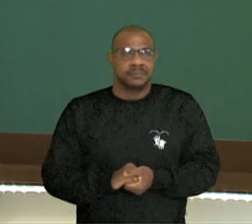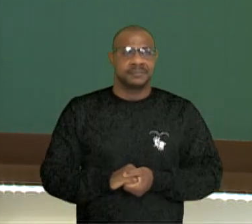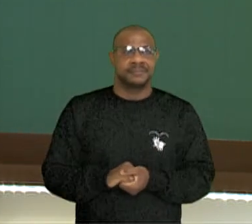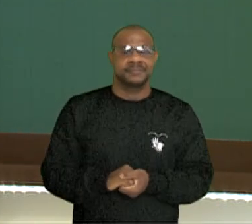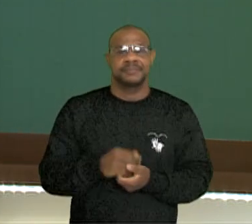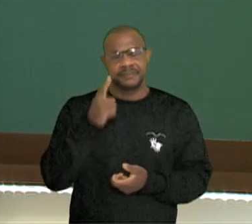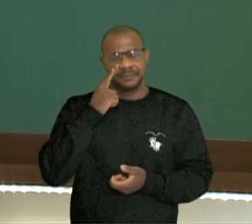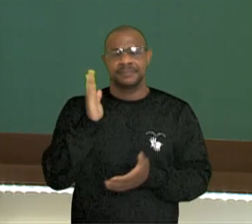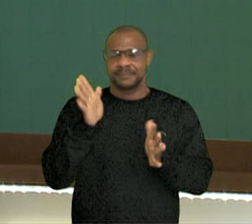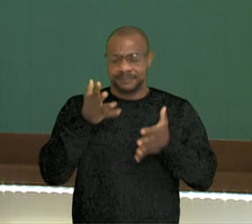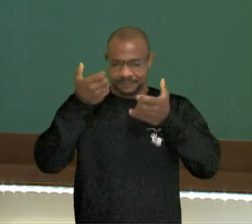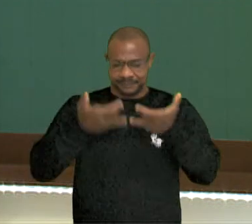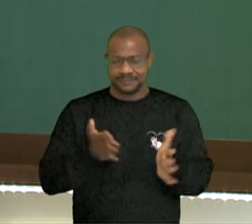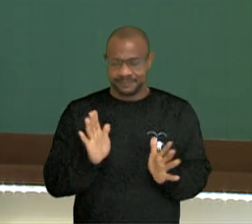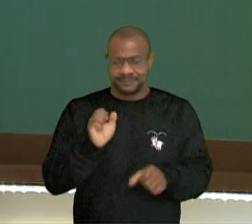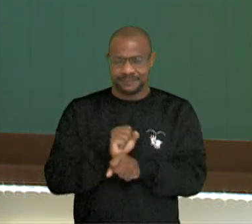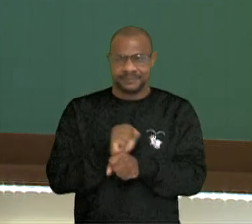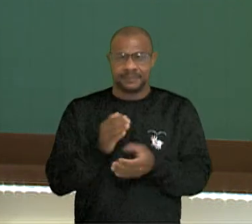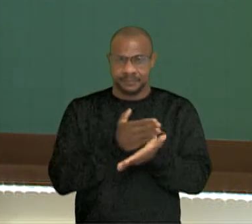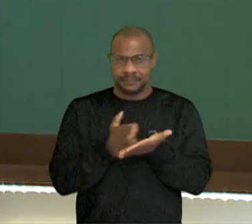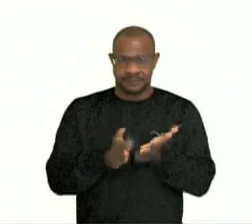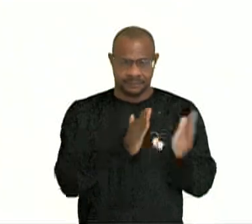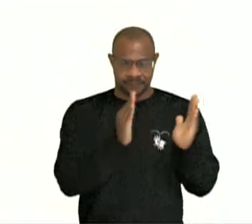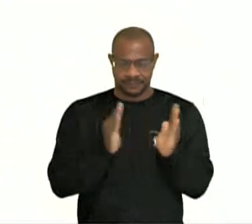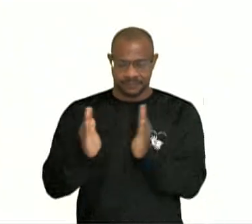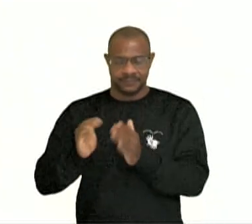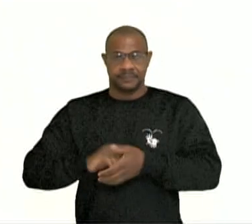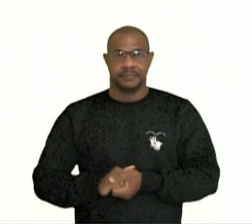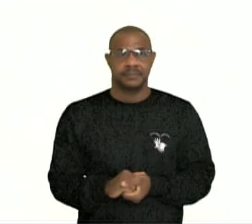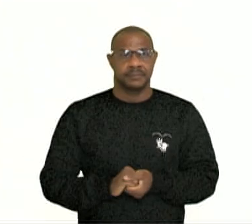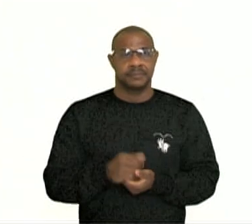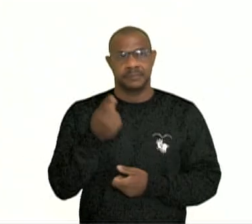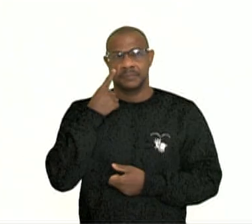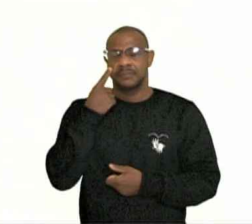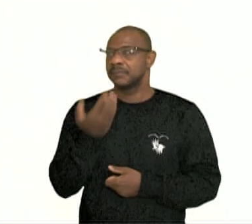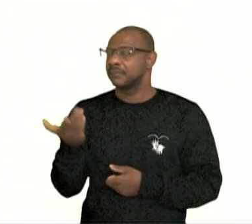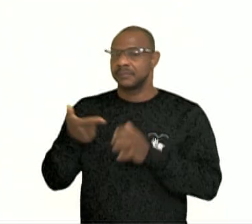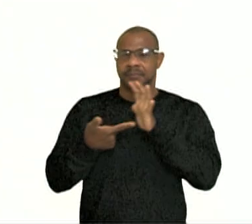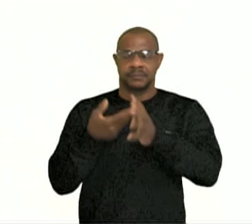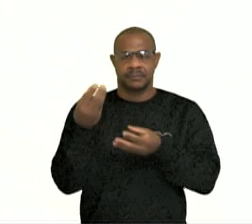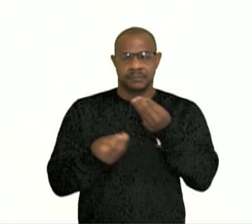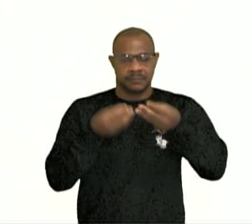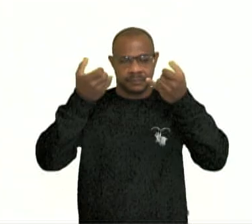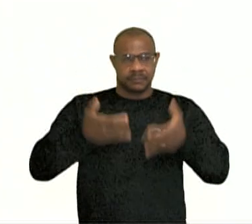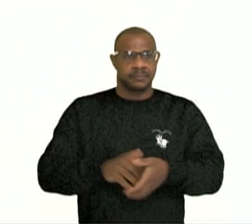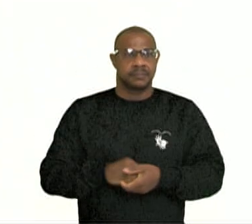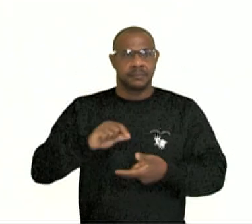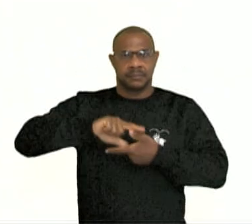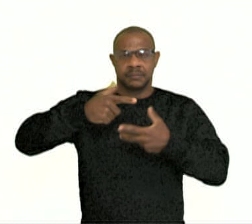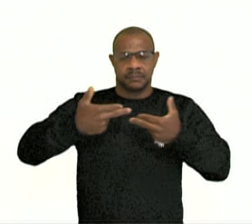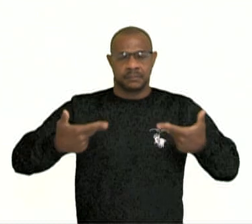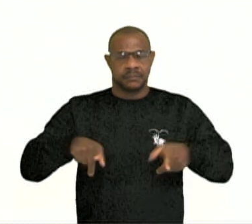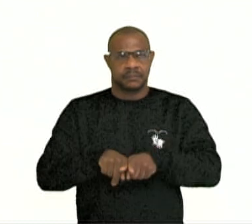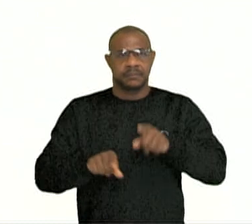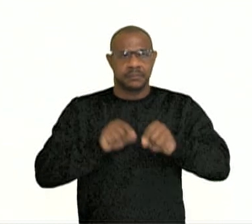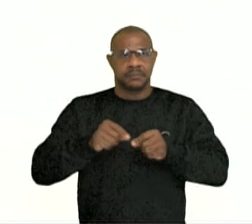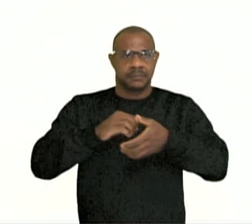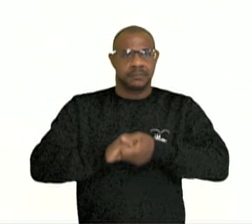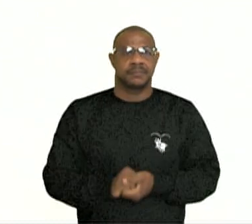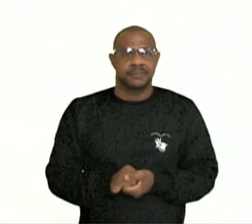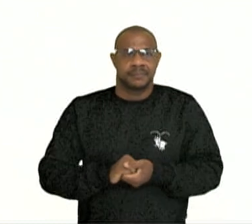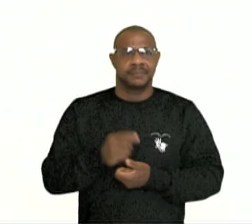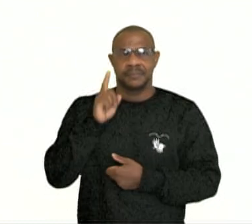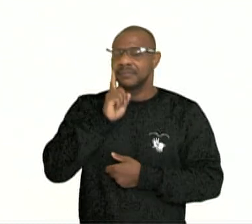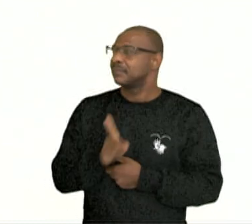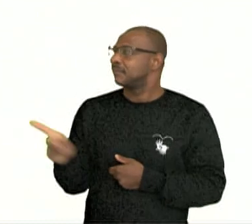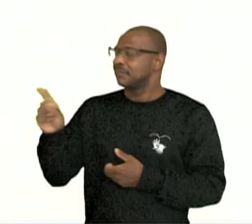adiantando. Espera aí, vamos pelo começo. Olha lá. Você já viu a demonstração geométrica do trinômio quadrado perfeito